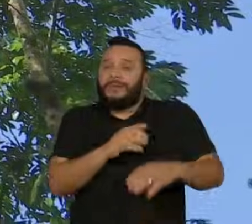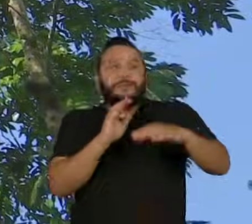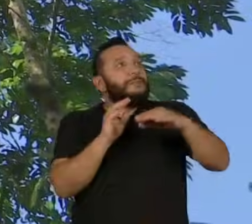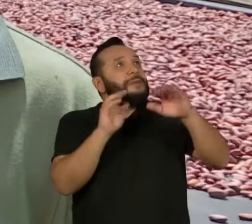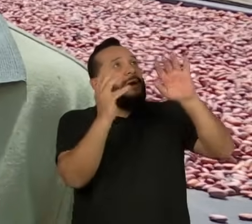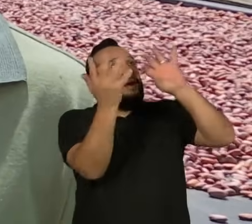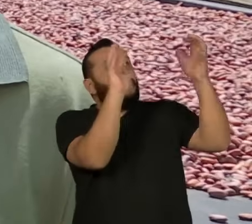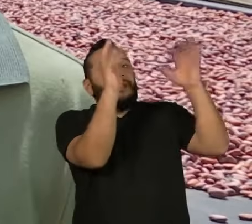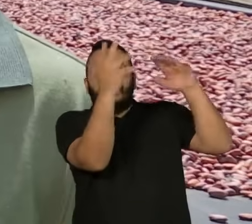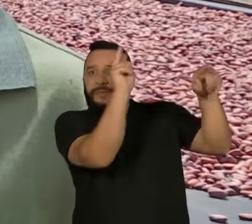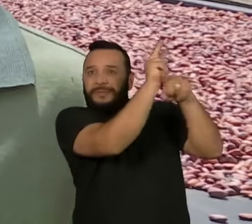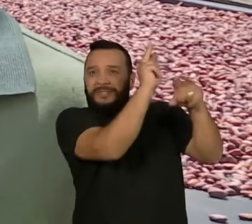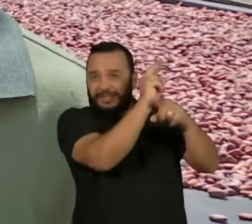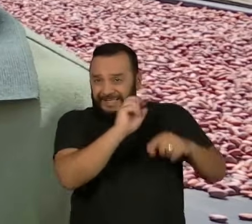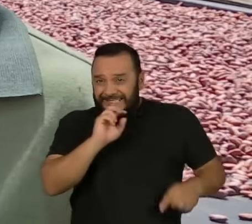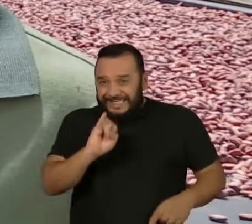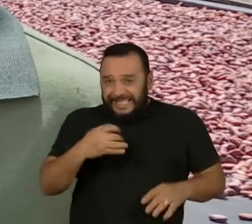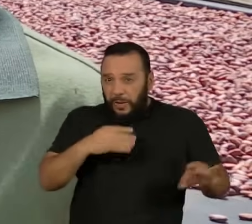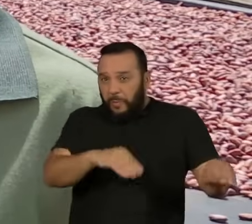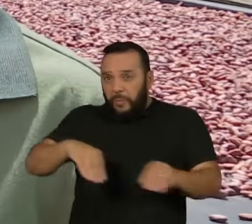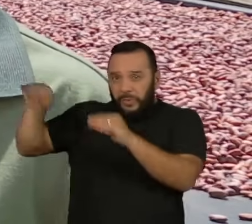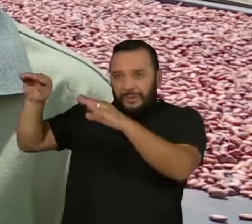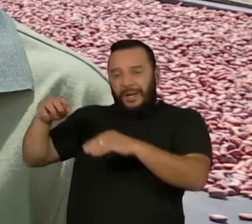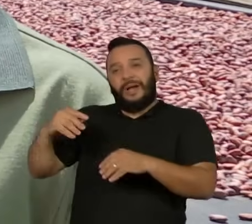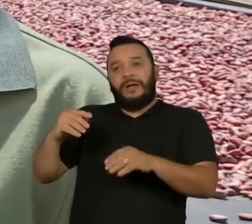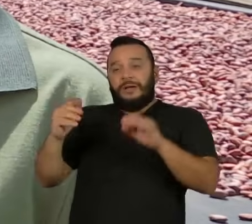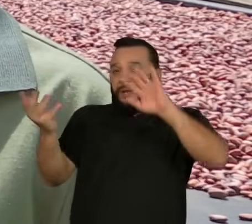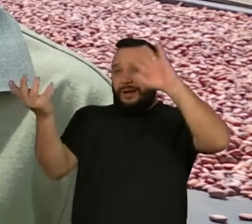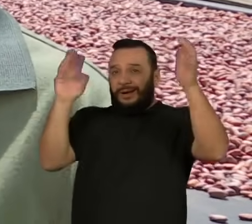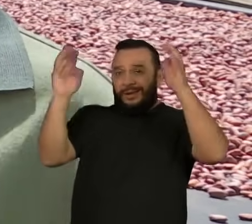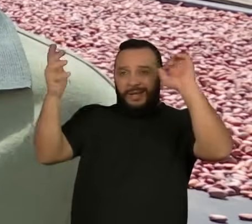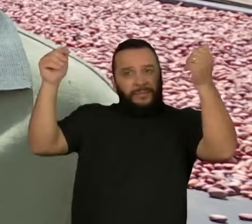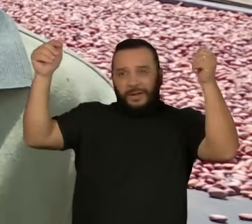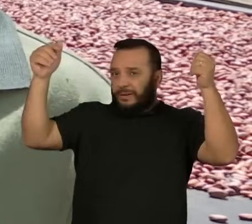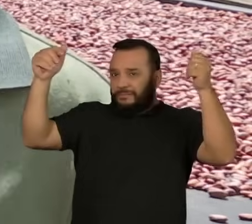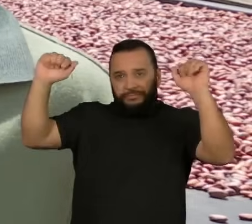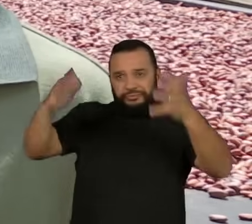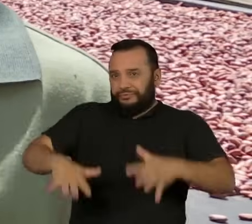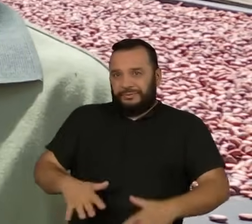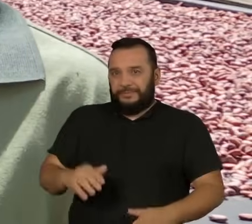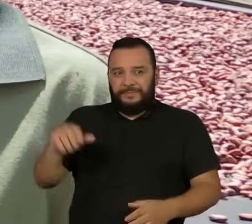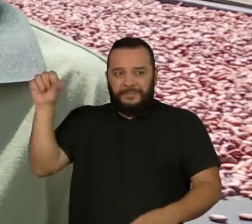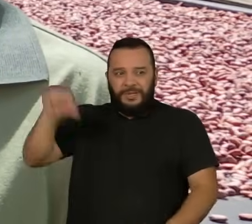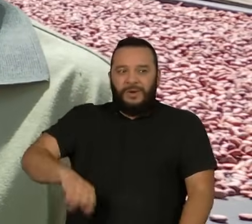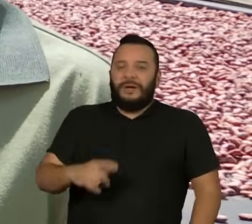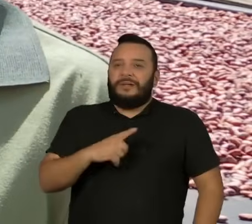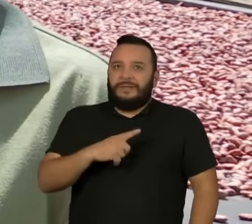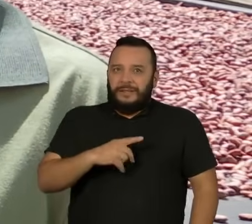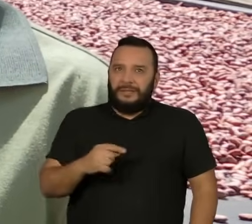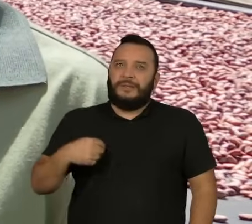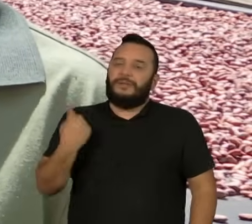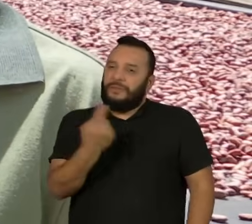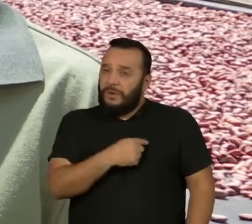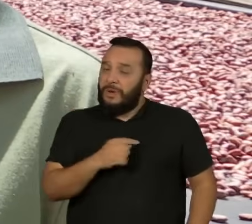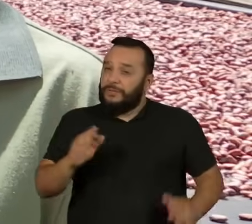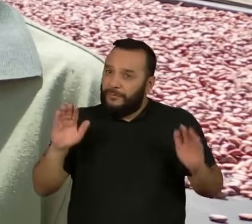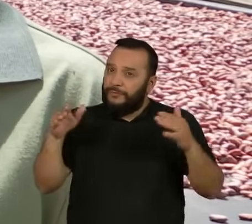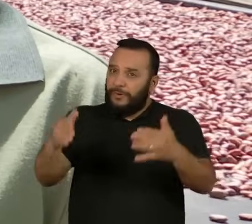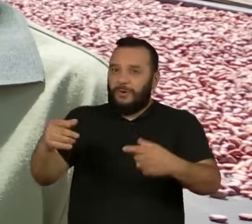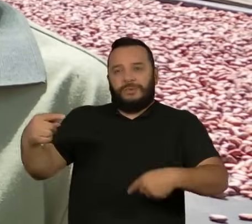sair daqui, a coisa piora, né? Então, acho que nós estamos aí bem no foco dessa